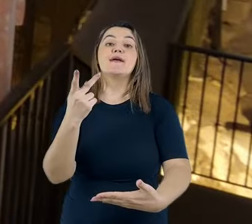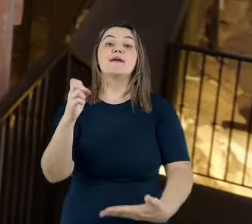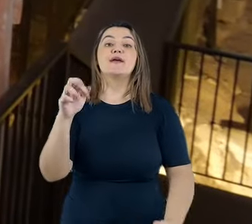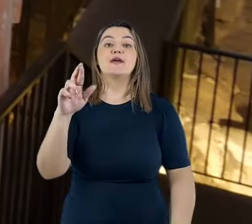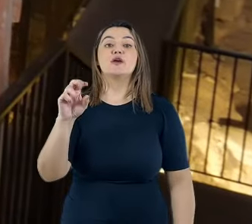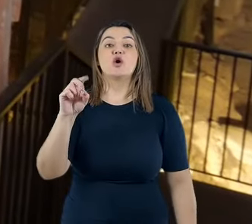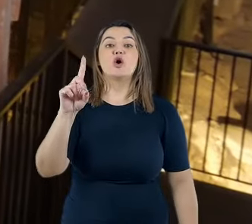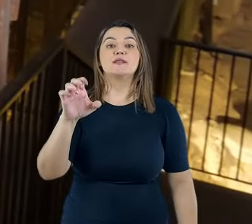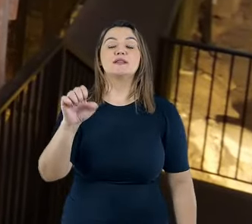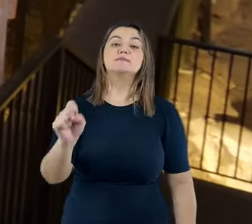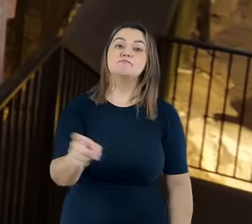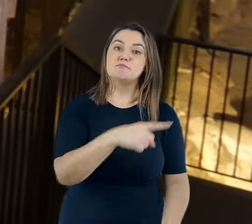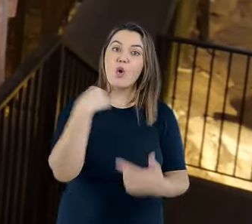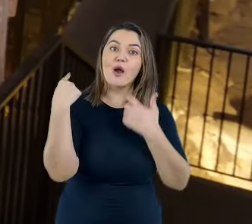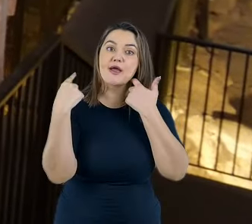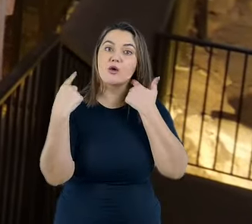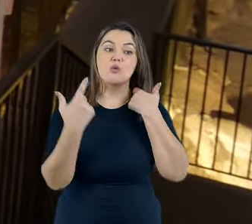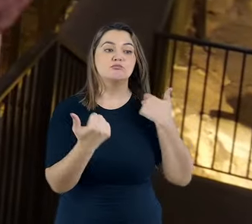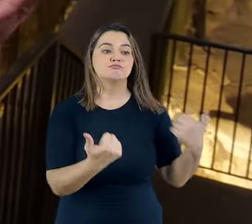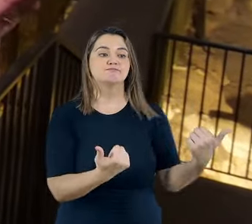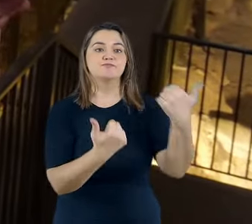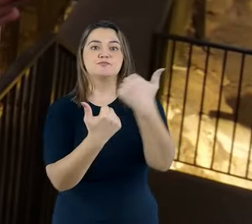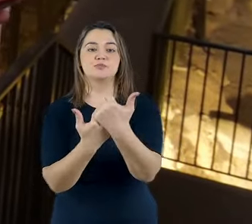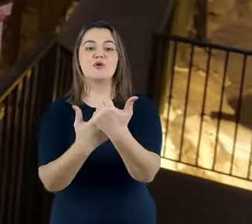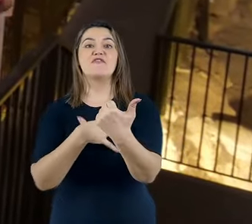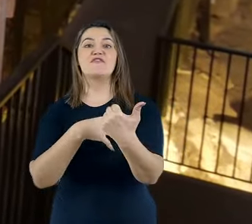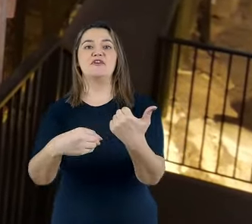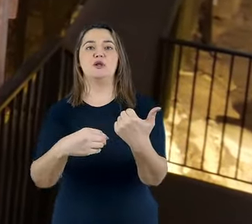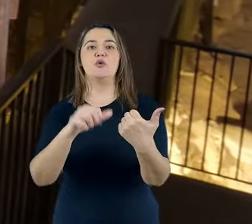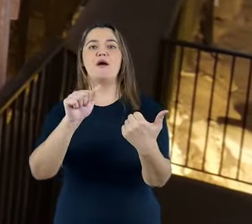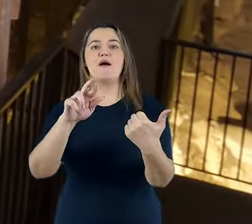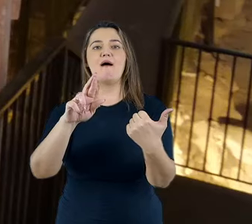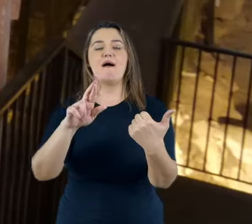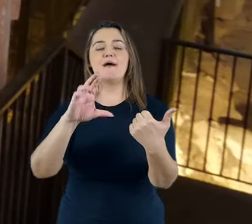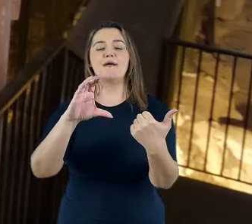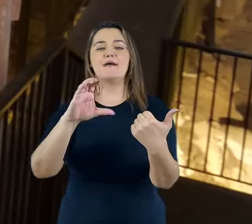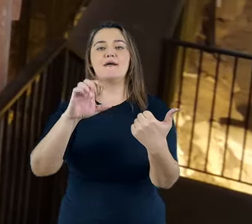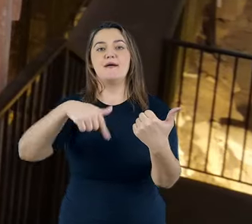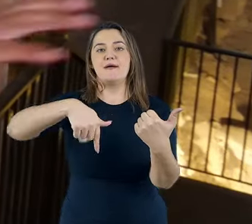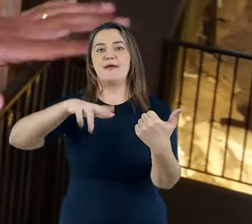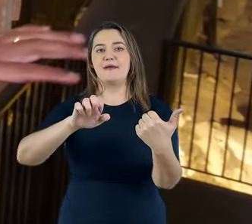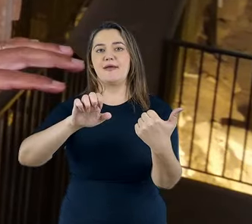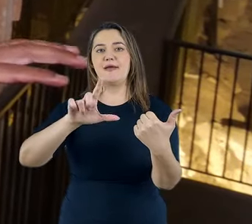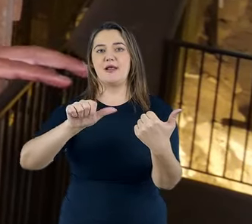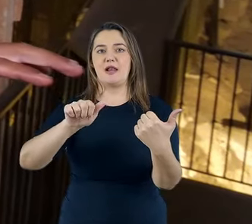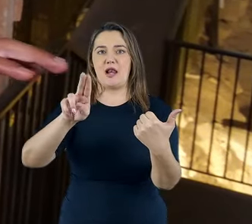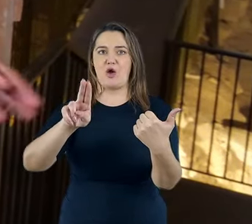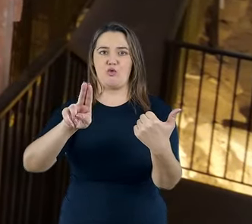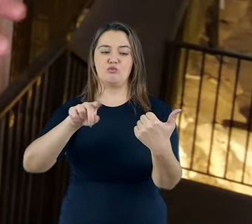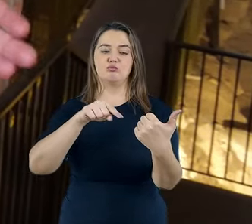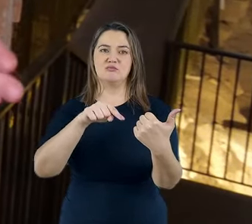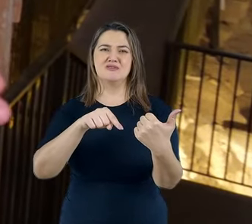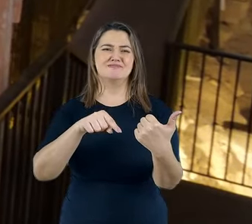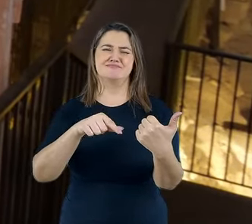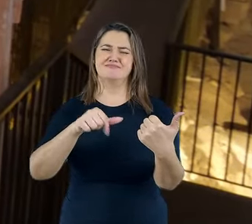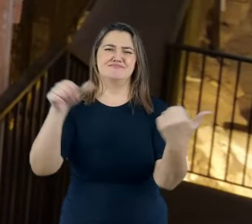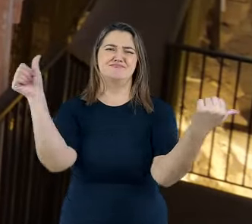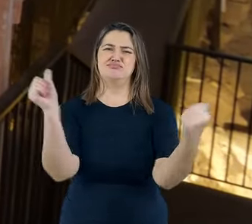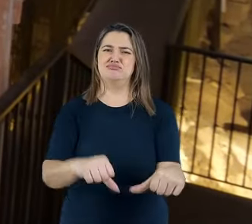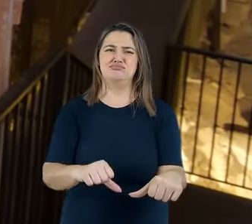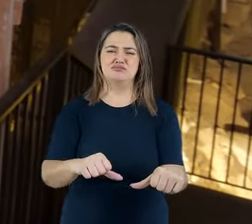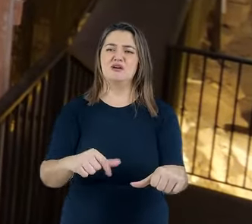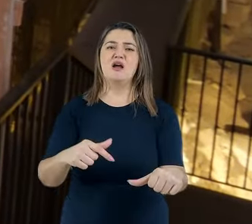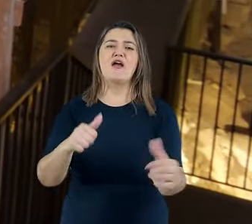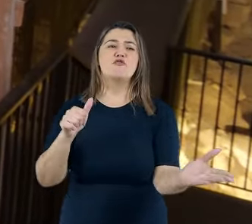o lugar do pai. Foi um governo desastroso. Arquelau acabou sendo expulso daqui e os romanos começaram a